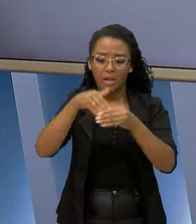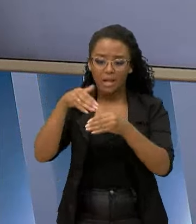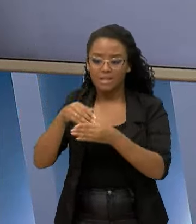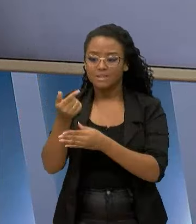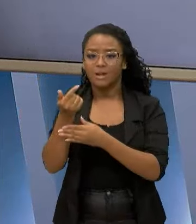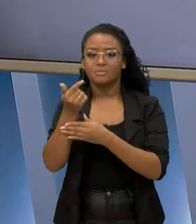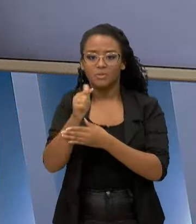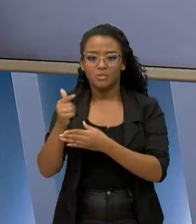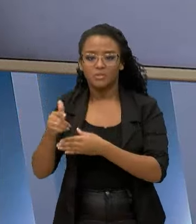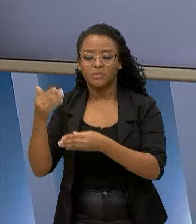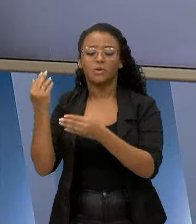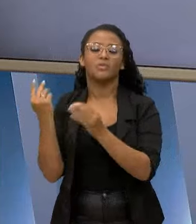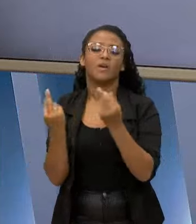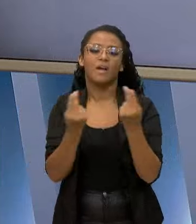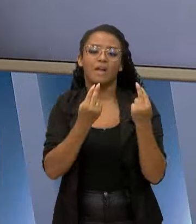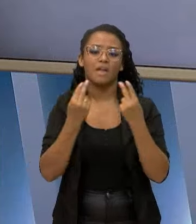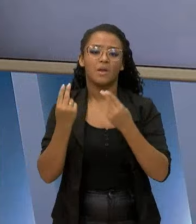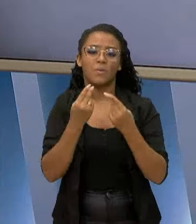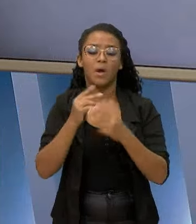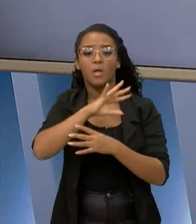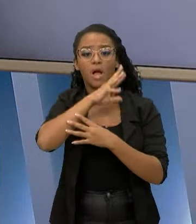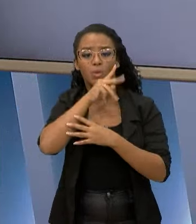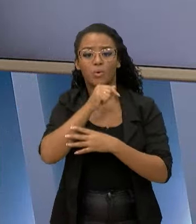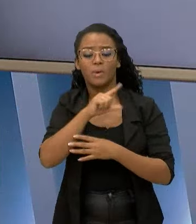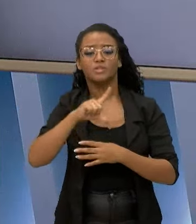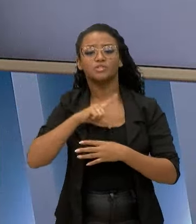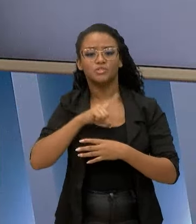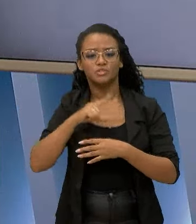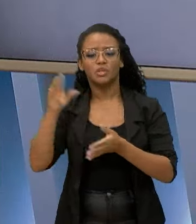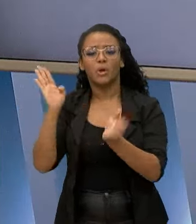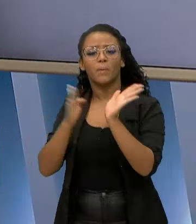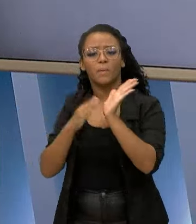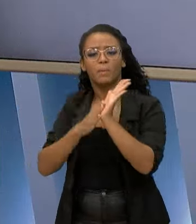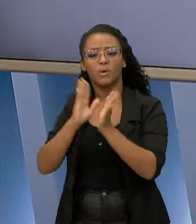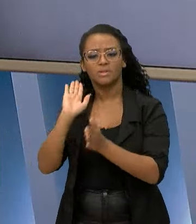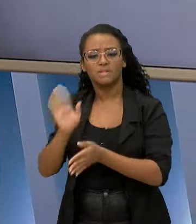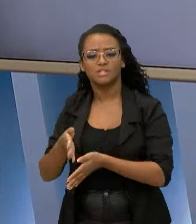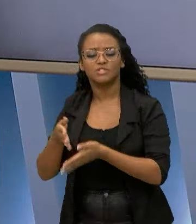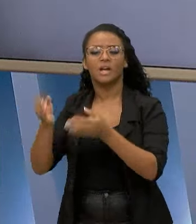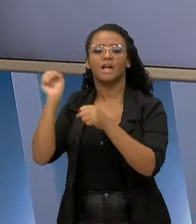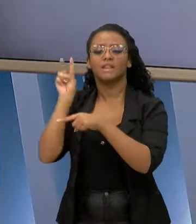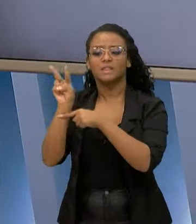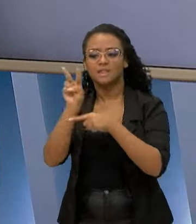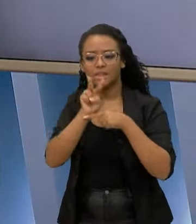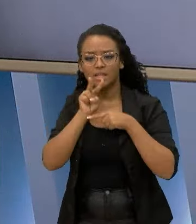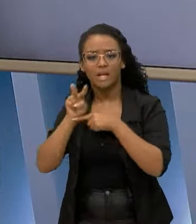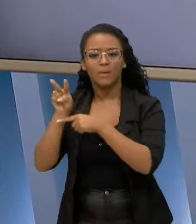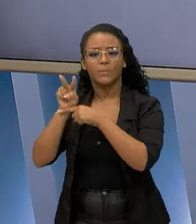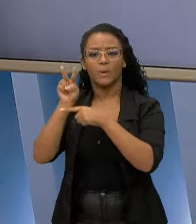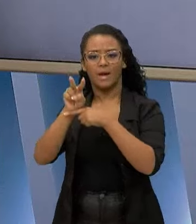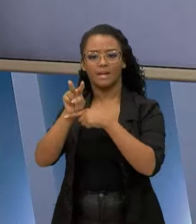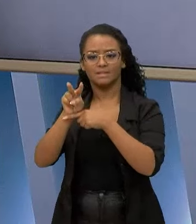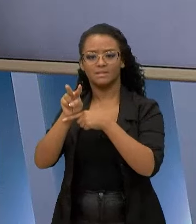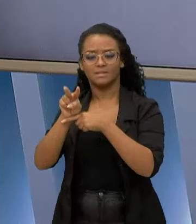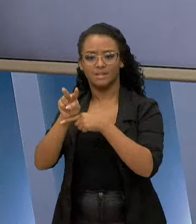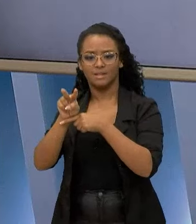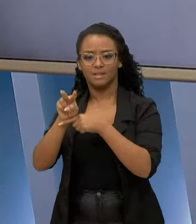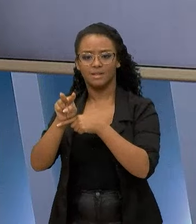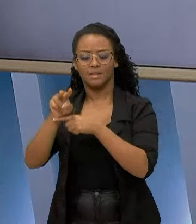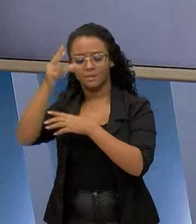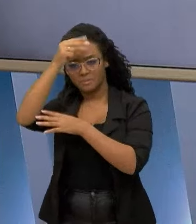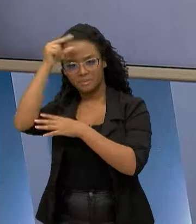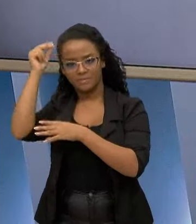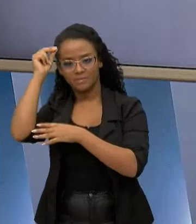governo do Odelmo, tinha lá a proposta da Guarda Municipal. Aí vem de novo o grupo dele propondo Guarda Municipal. São